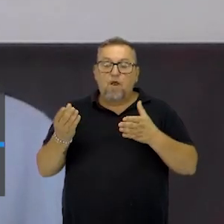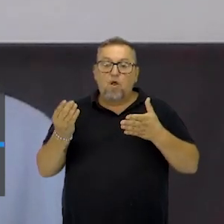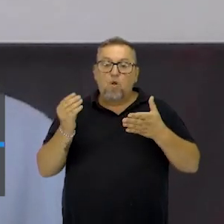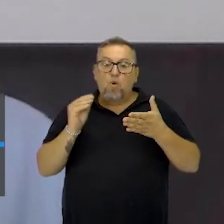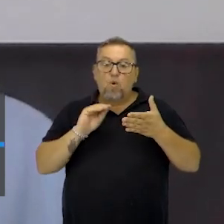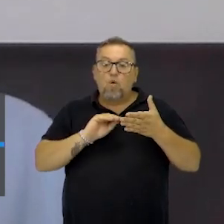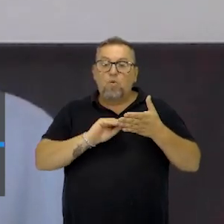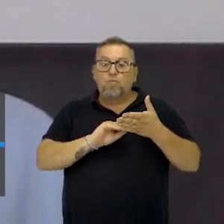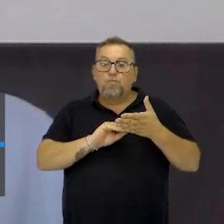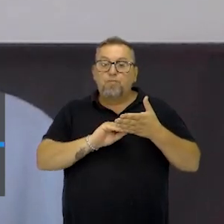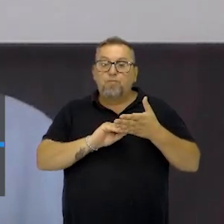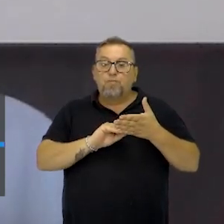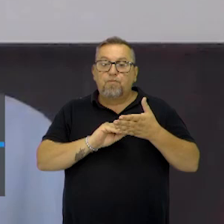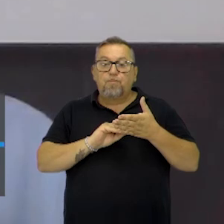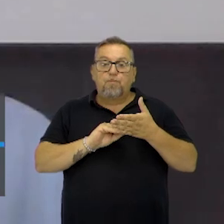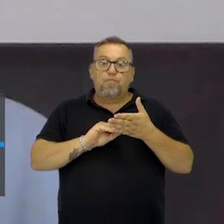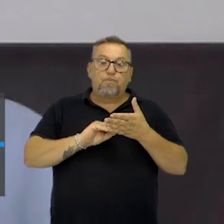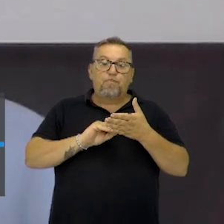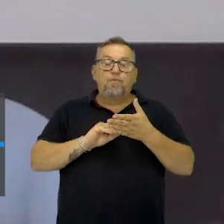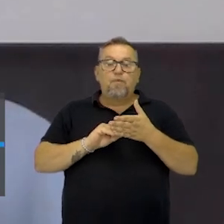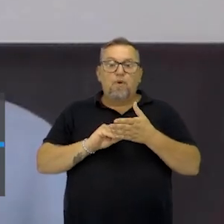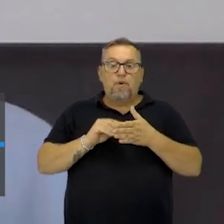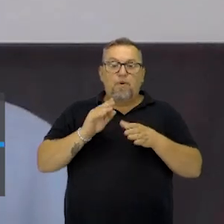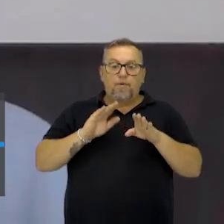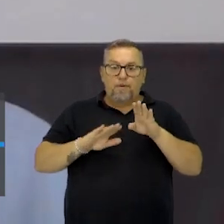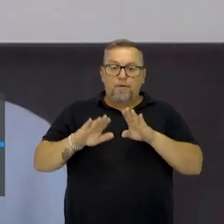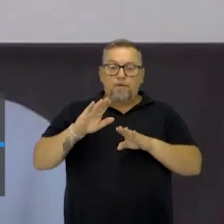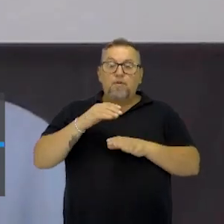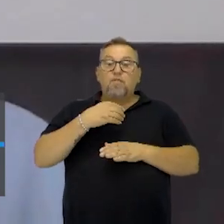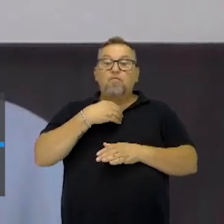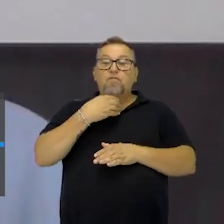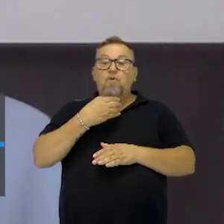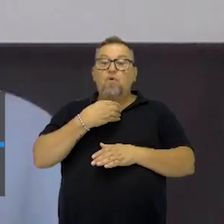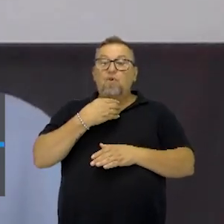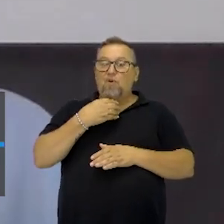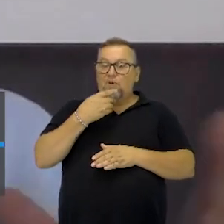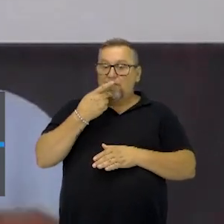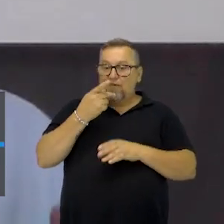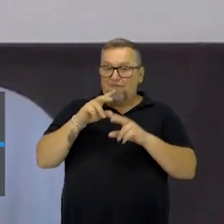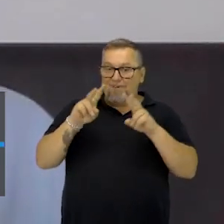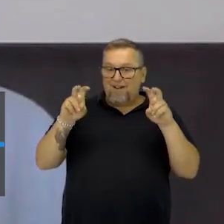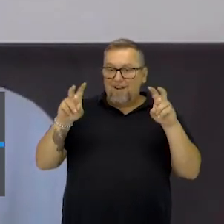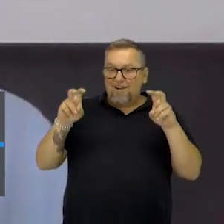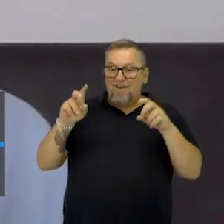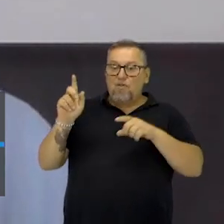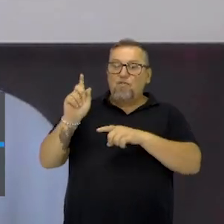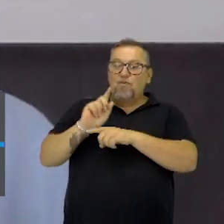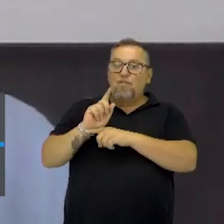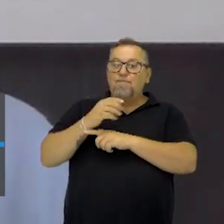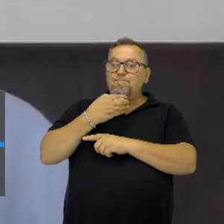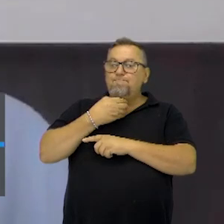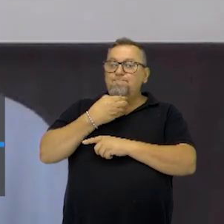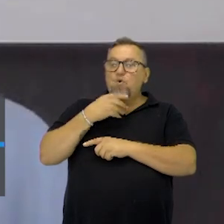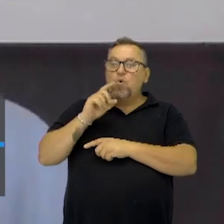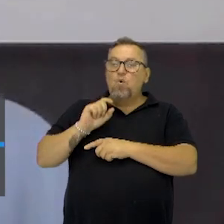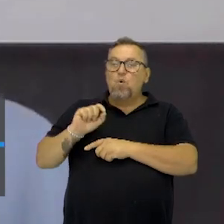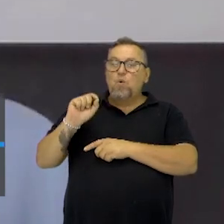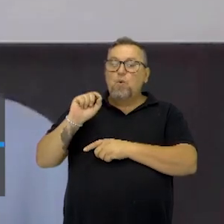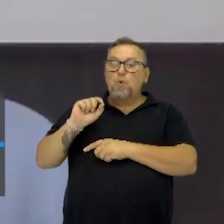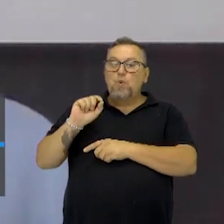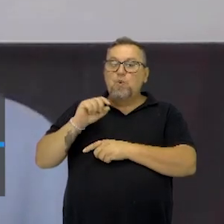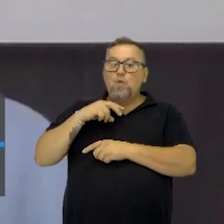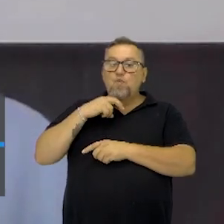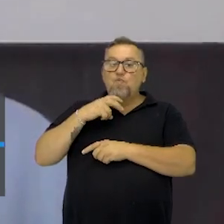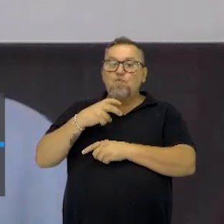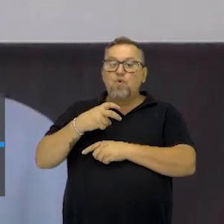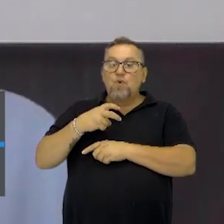inserção, o gerenciamento das vozes, né, digamos assim. O que é esse gerenciamento das vozes, pessoal? O gerenciamento das vozes